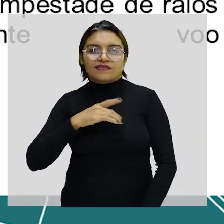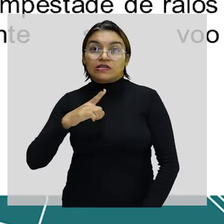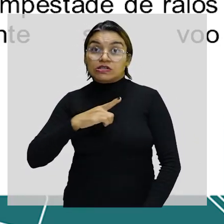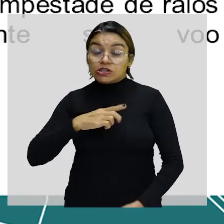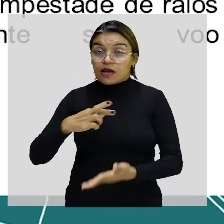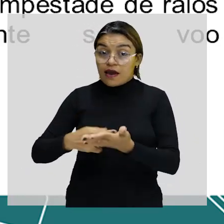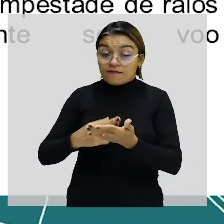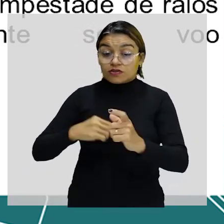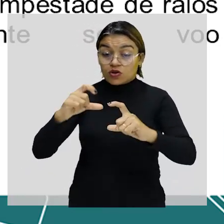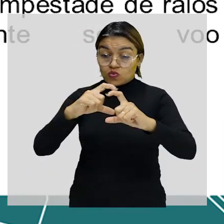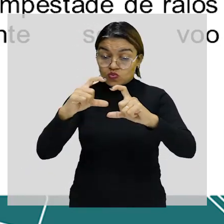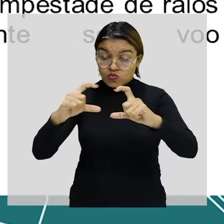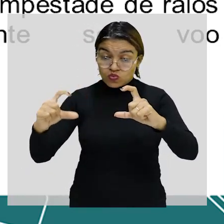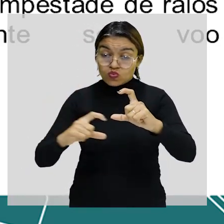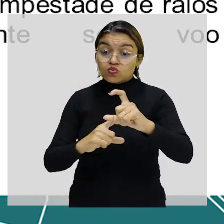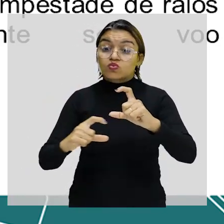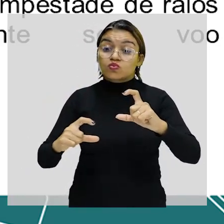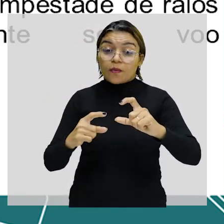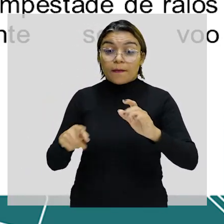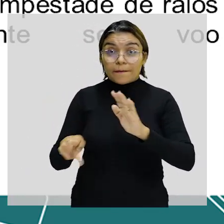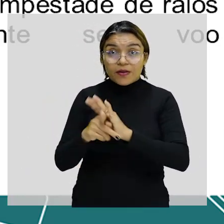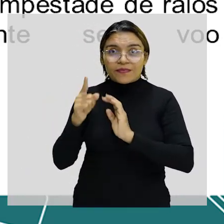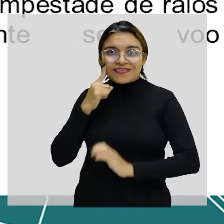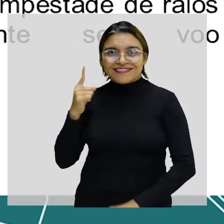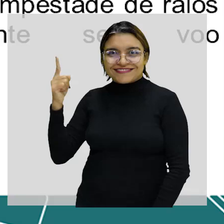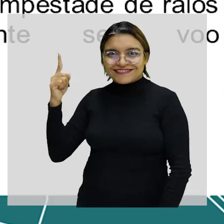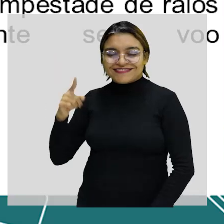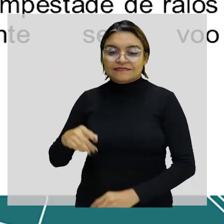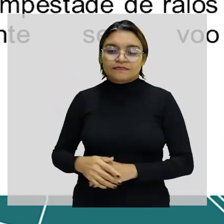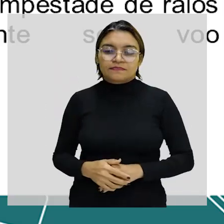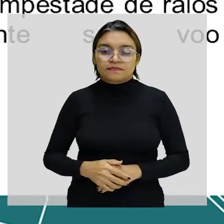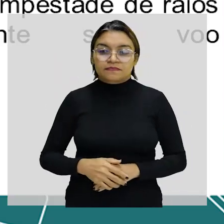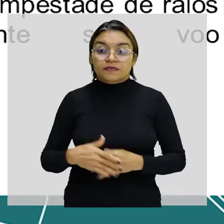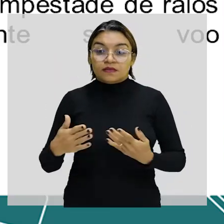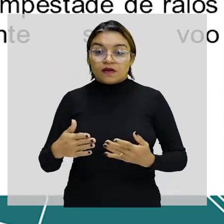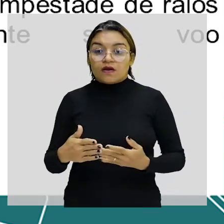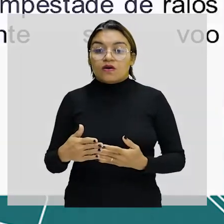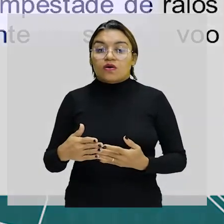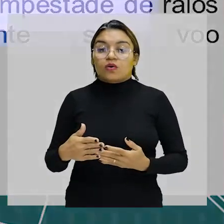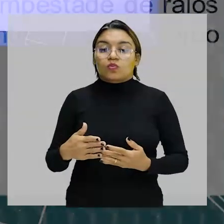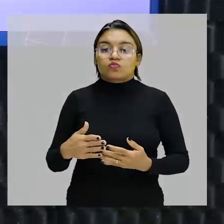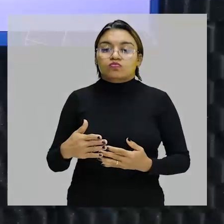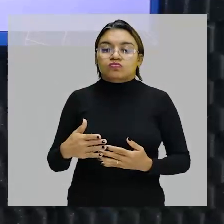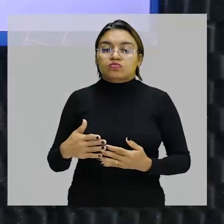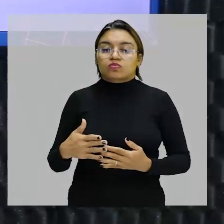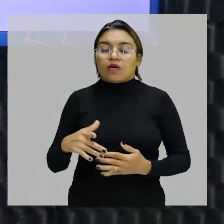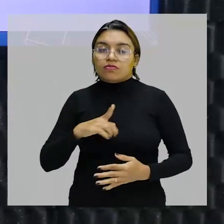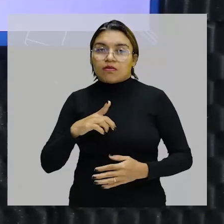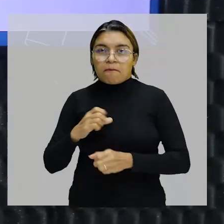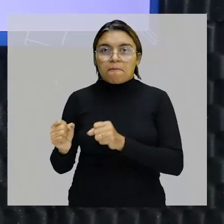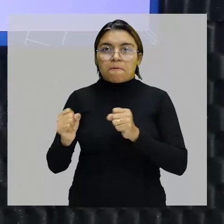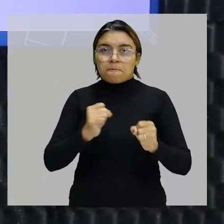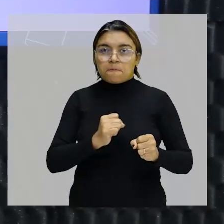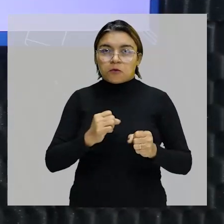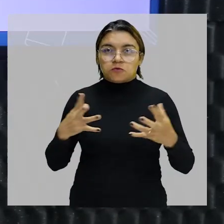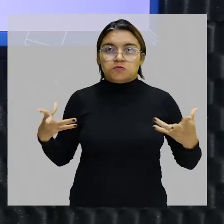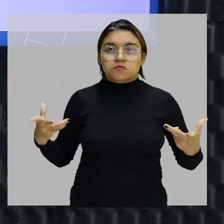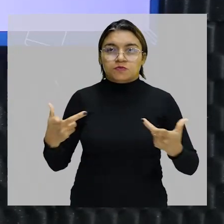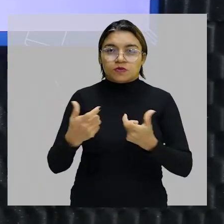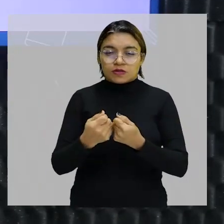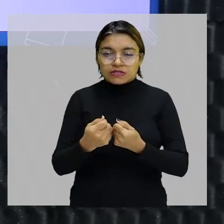quadrinhos do Quarteto Fantástico. Então, os superpoderes do Quarteto Fantástico foram obtidos quando um